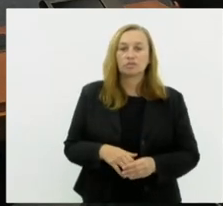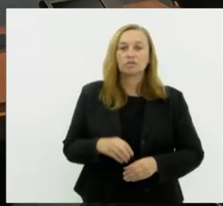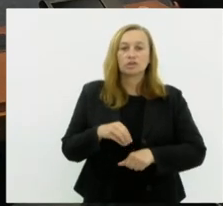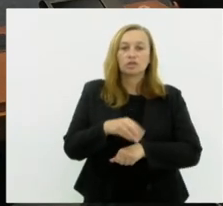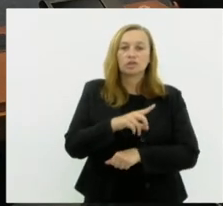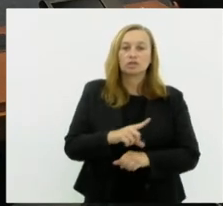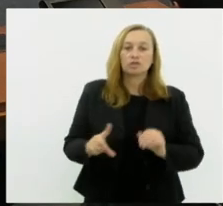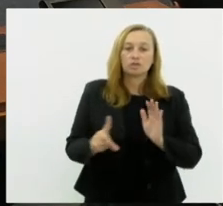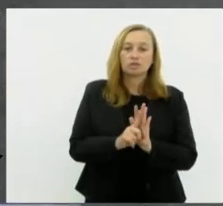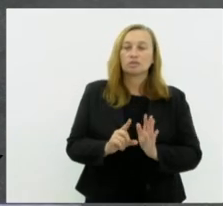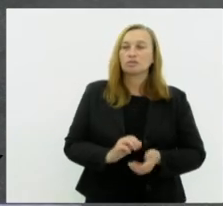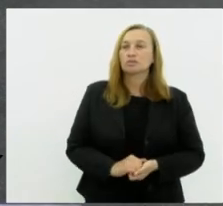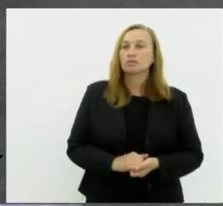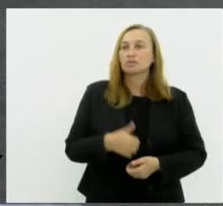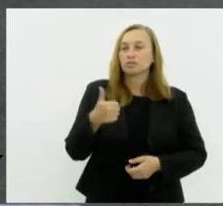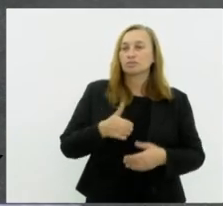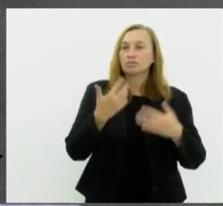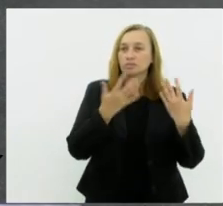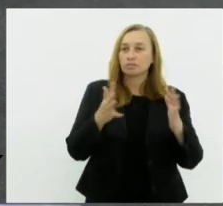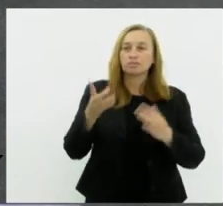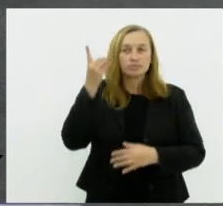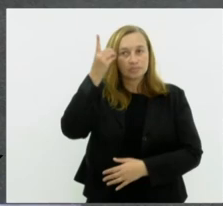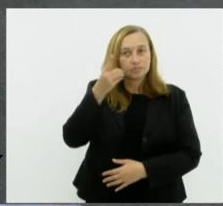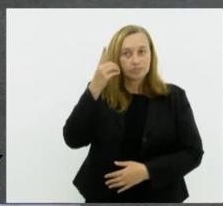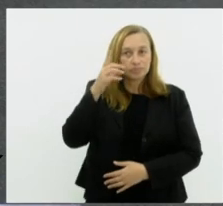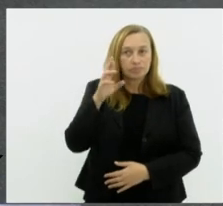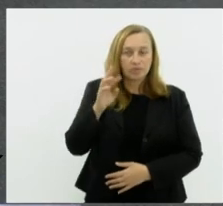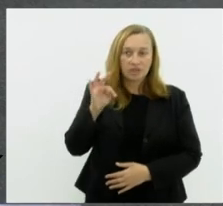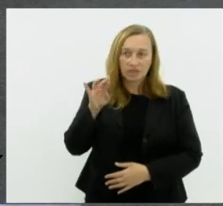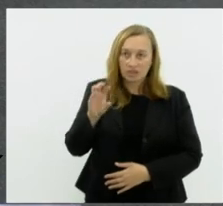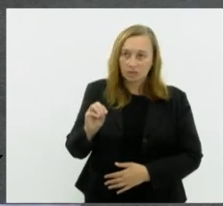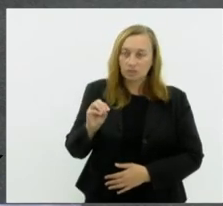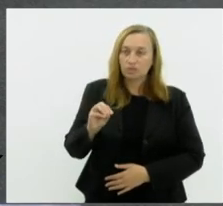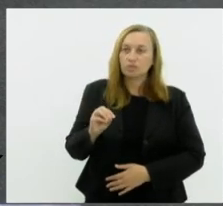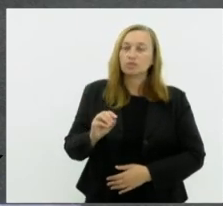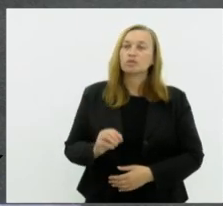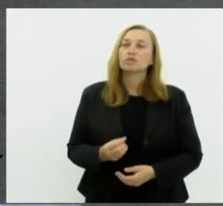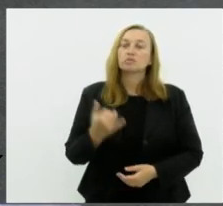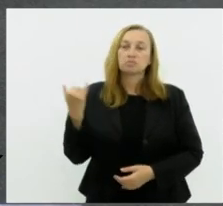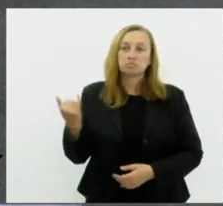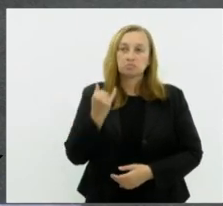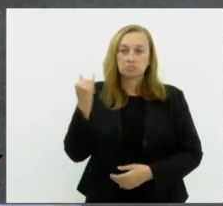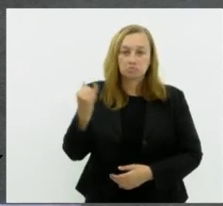indicação legislativa. Primeiro é parabenizar o deputado Renato Machado pela